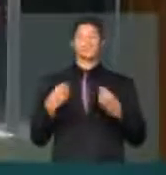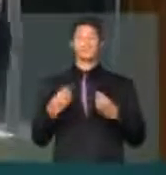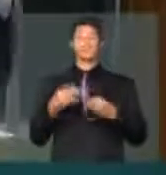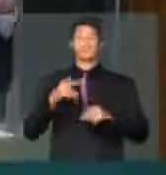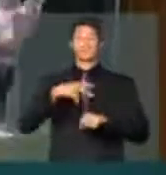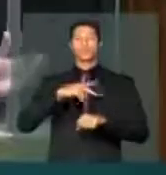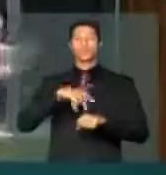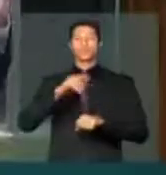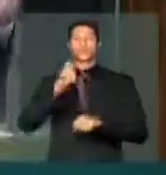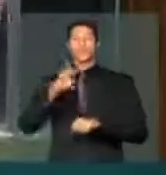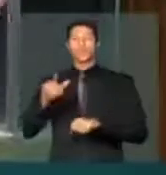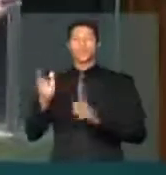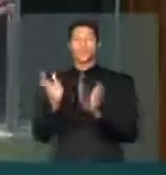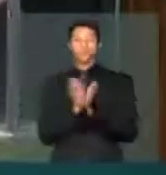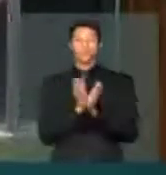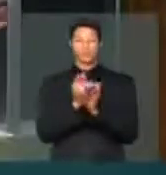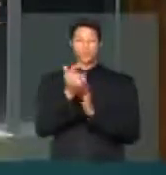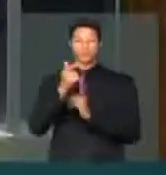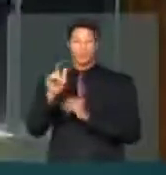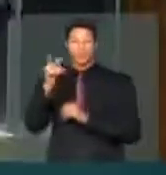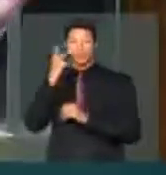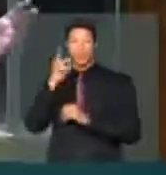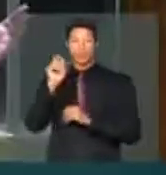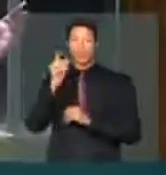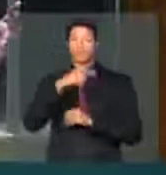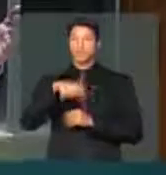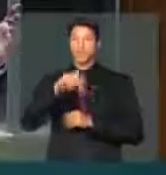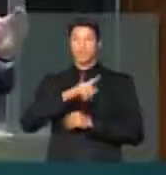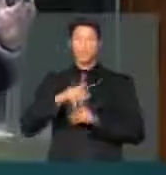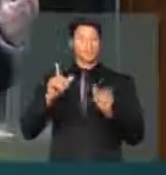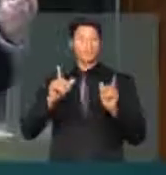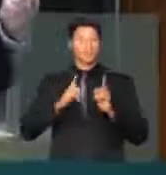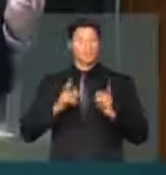orientam os países, os parlamentos, para que eles sejam